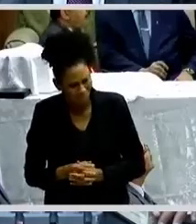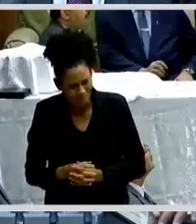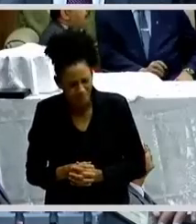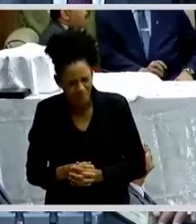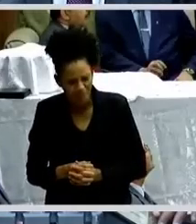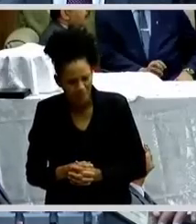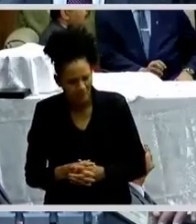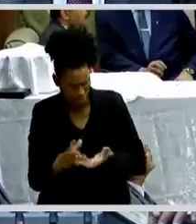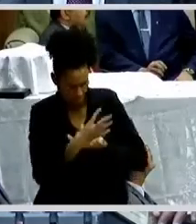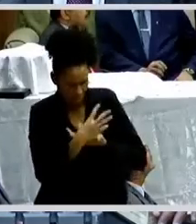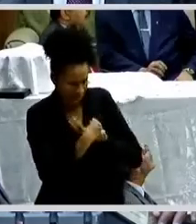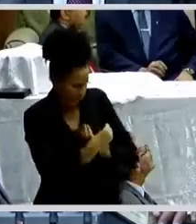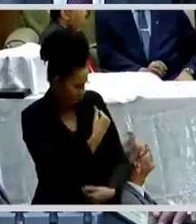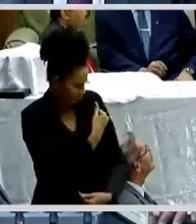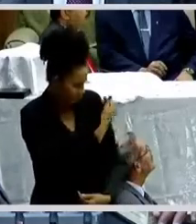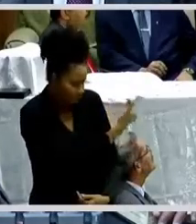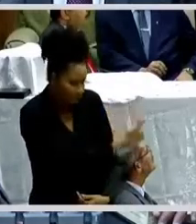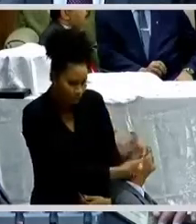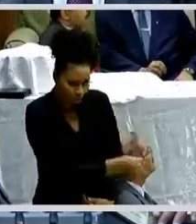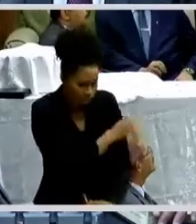Diga para quem está ao seu lado: se um dia